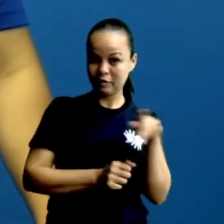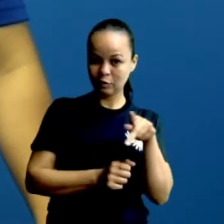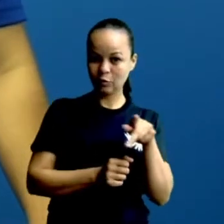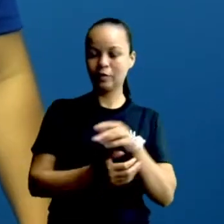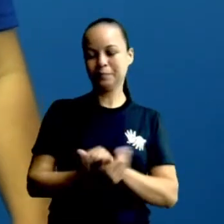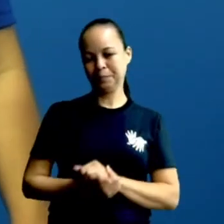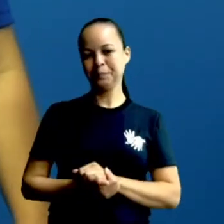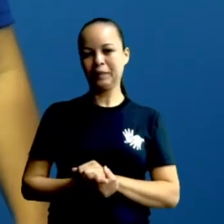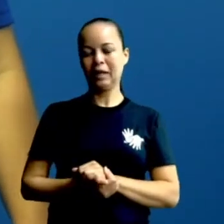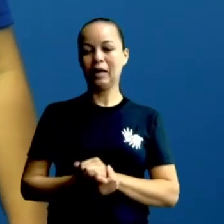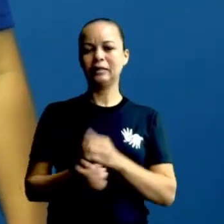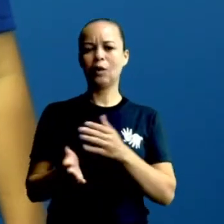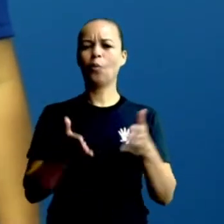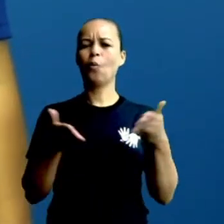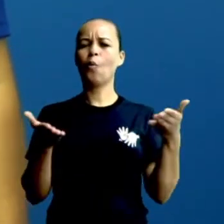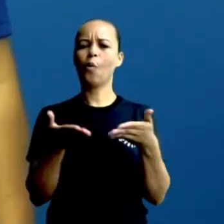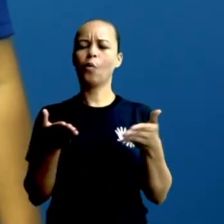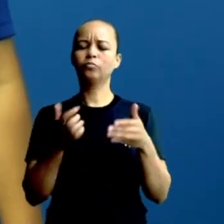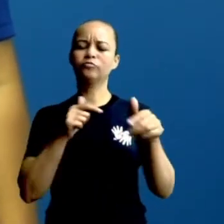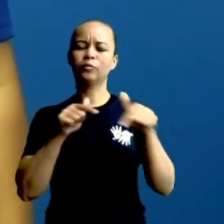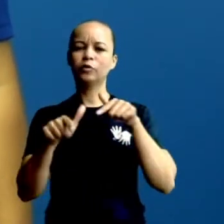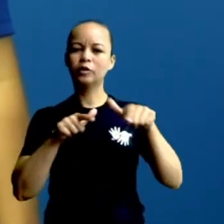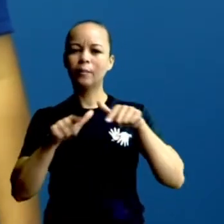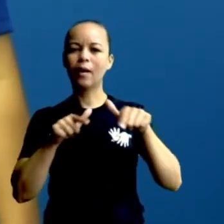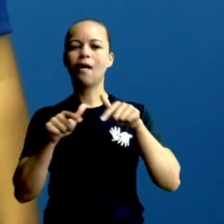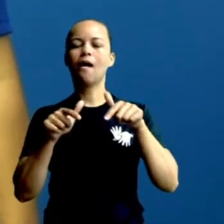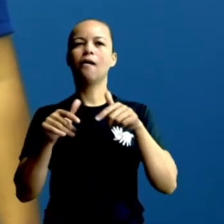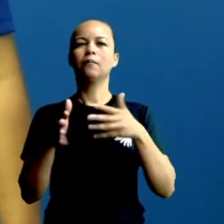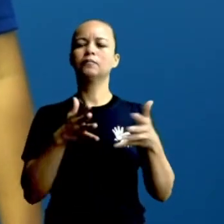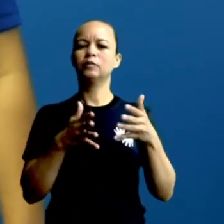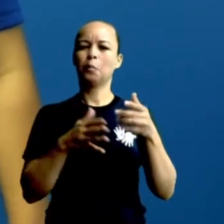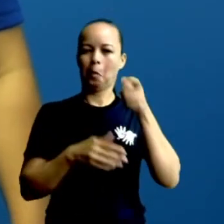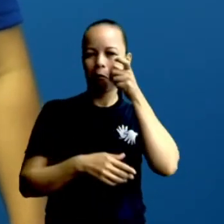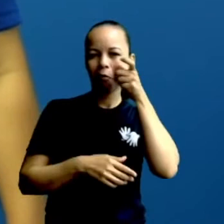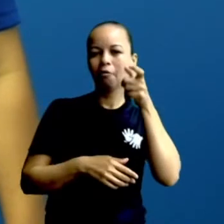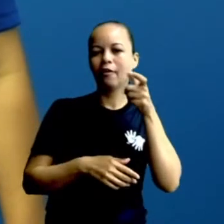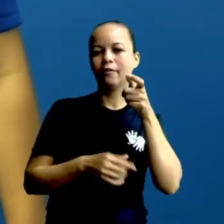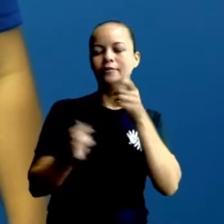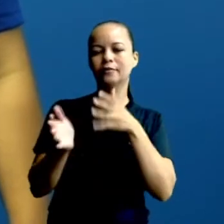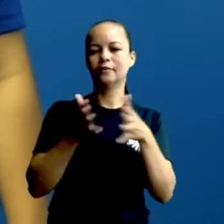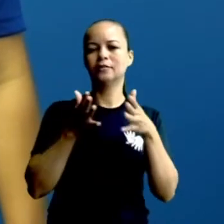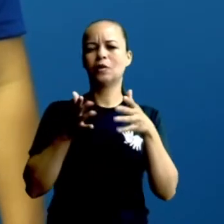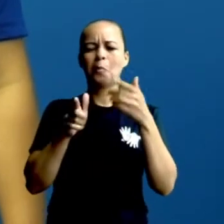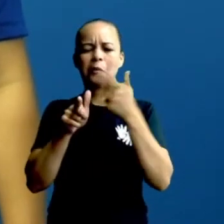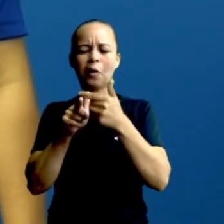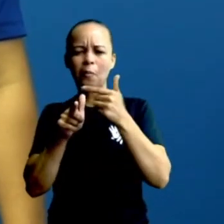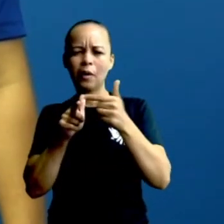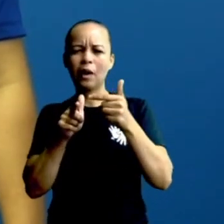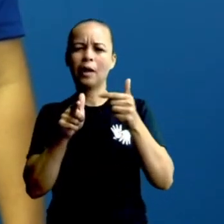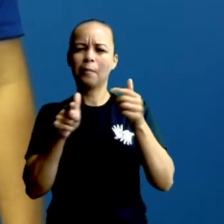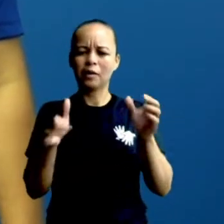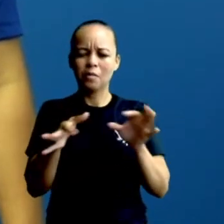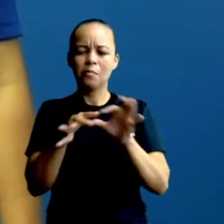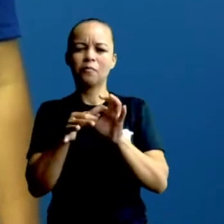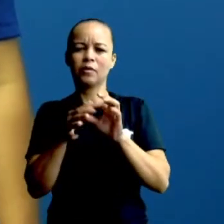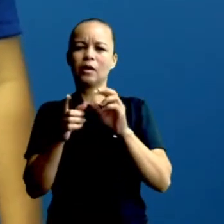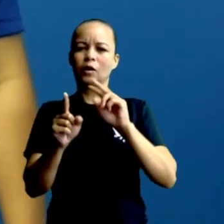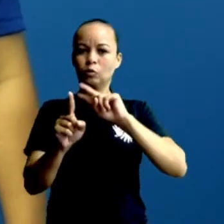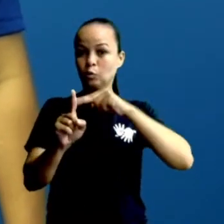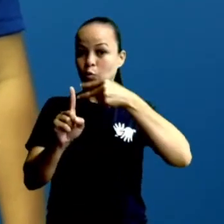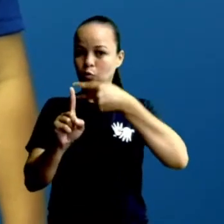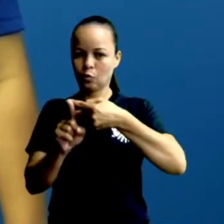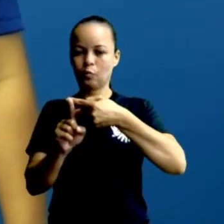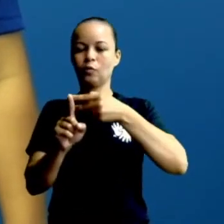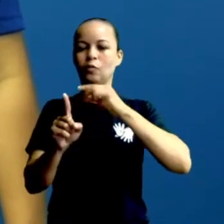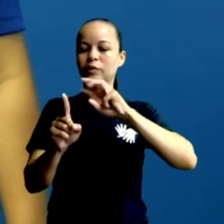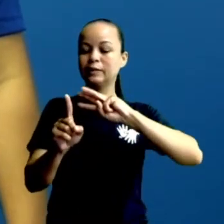então hoje nós vamos trabalhar algo muito interessante são problemas envolvendo dobro